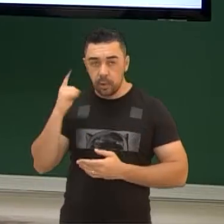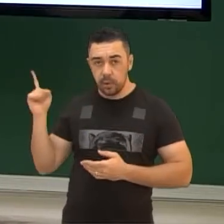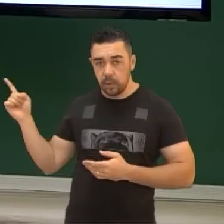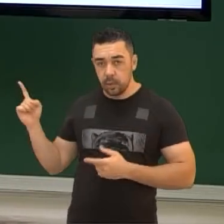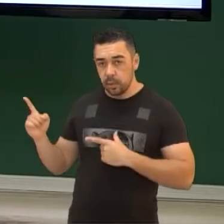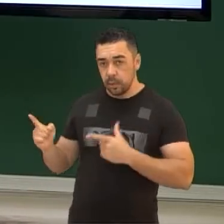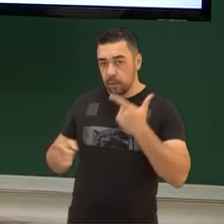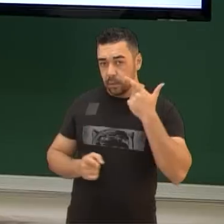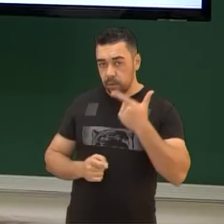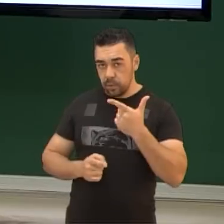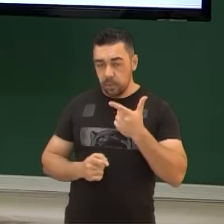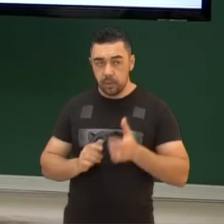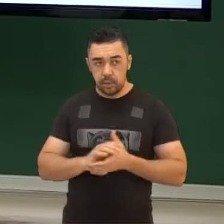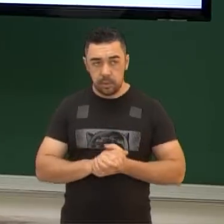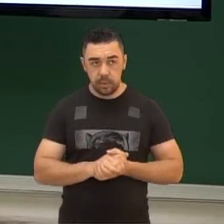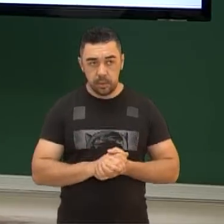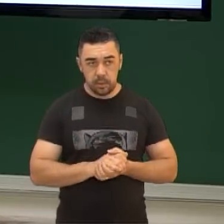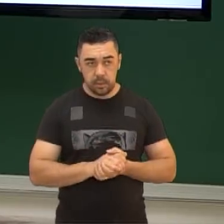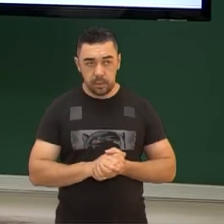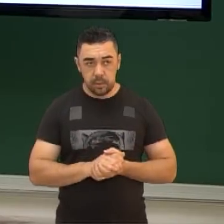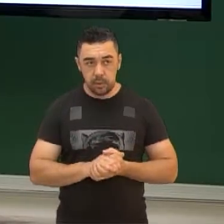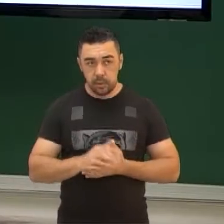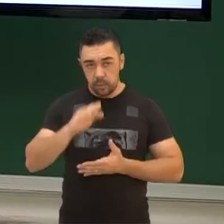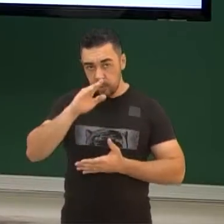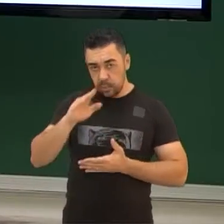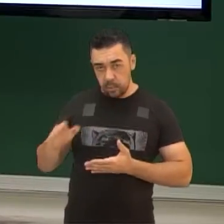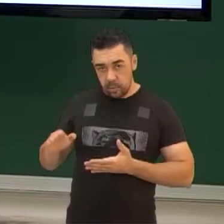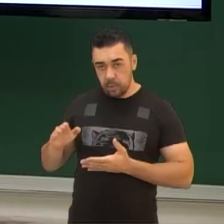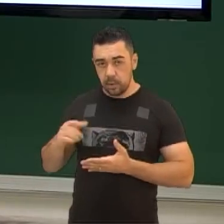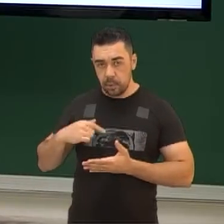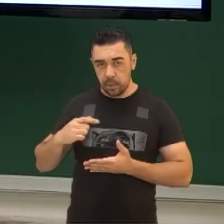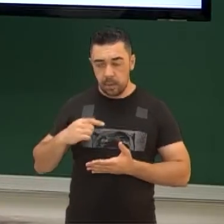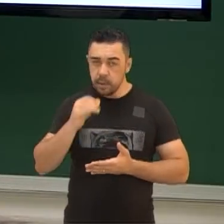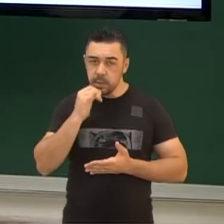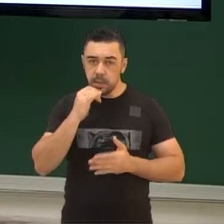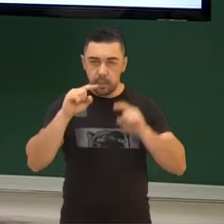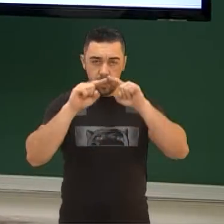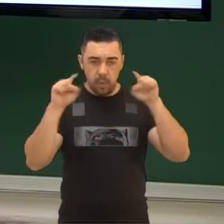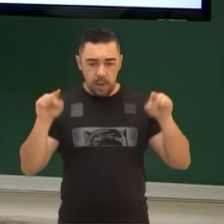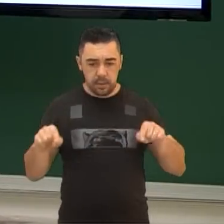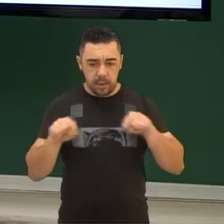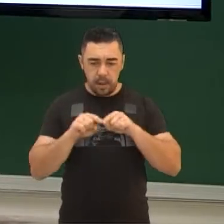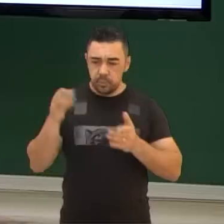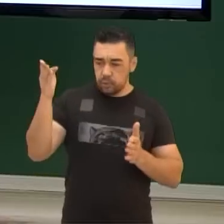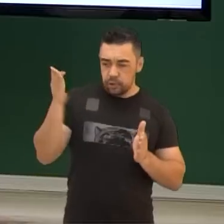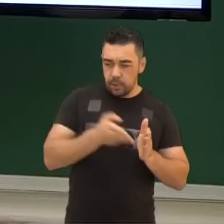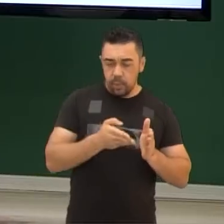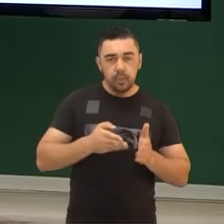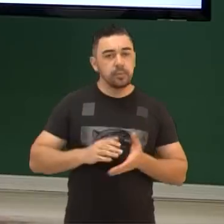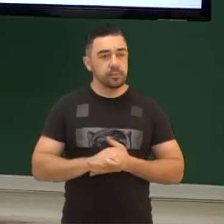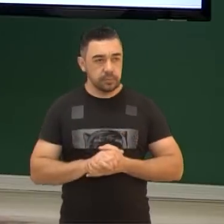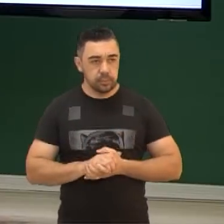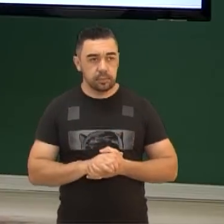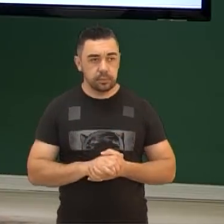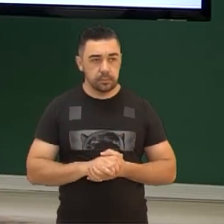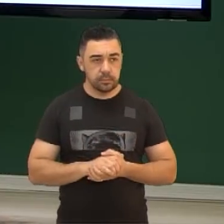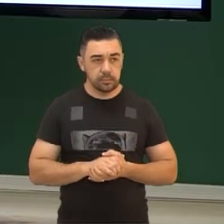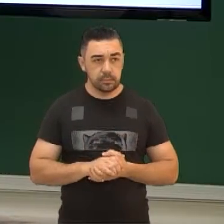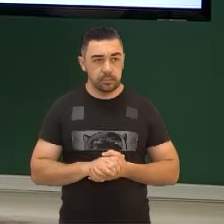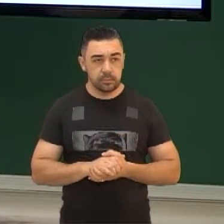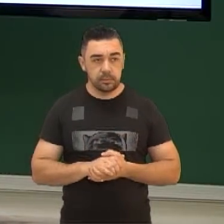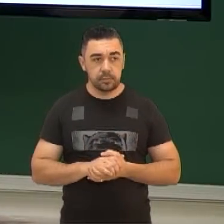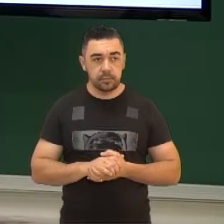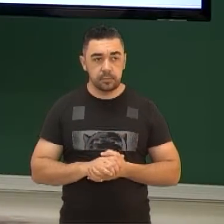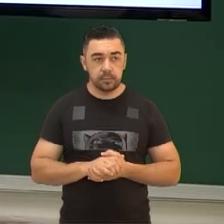esse risquinho tá cortando aqui no meio, assim, então ele tá passando uma diagonal ali no quadradinho, tá bom, pessoal? Então, aí o